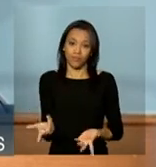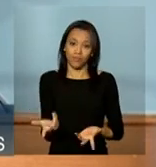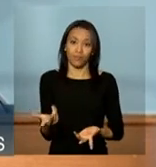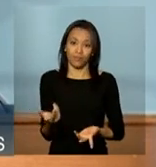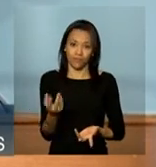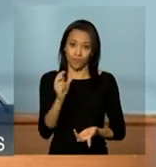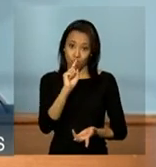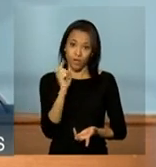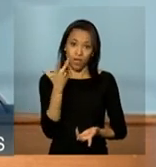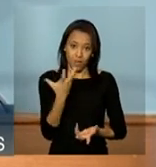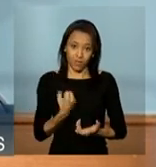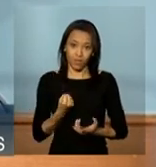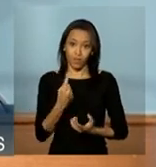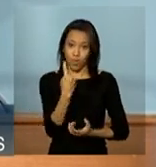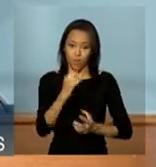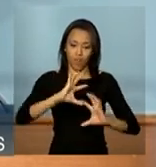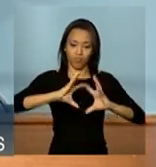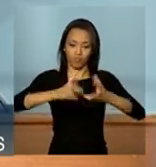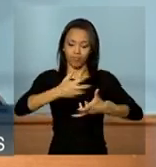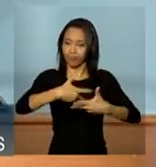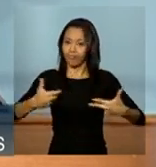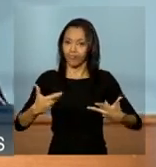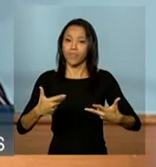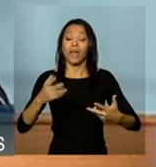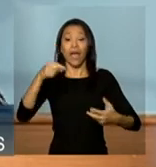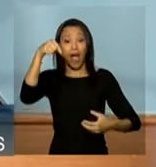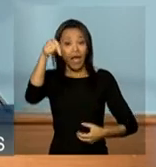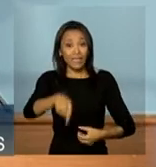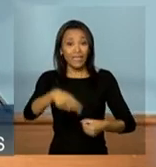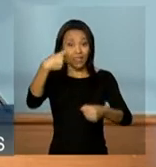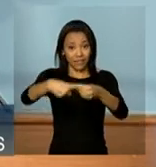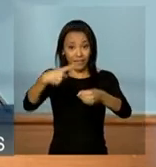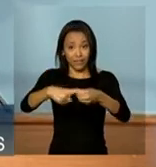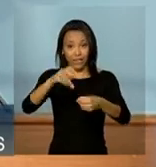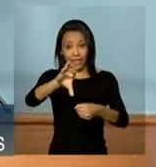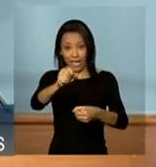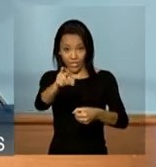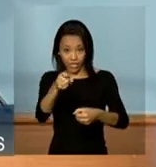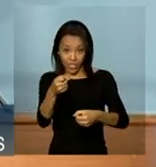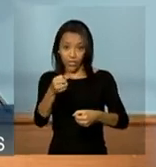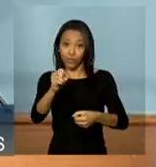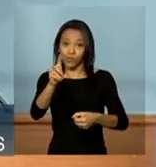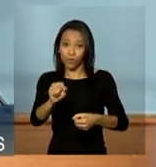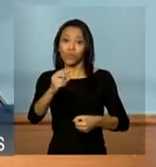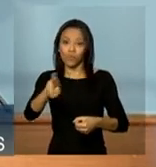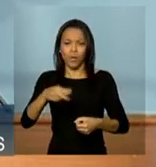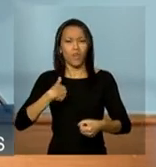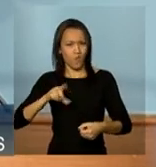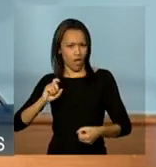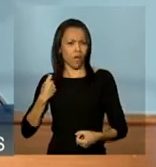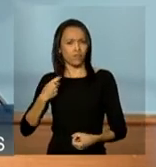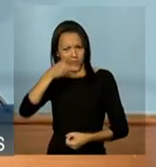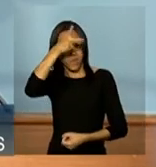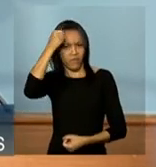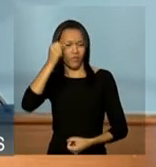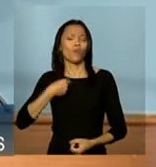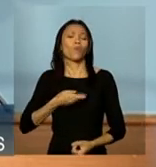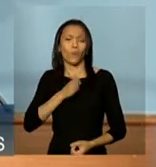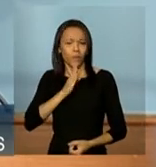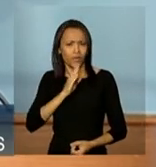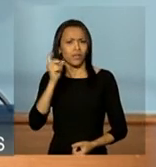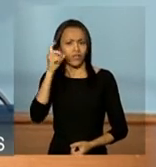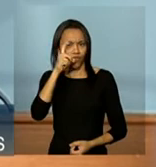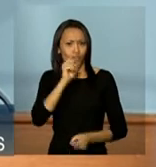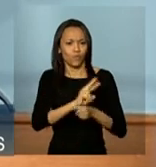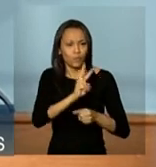Alceu? E Caxias é uma cidade que tem muita estrada vicinal. Como eu fui prefeito, eu sei que é difícil de cuidar de estrada vicinal, né?